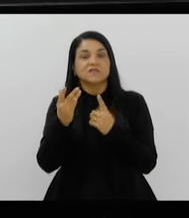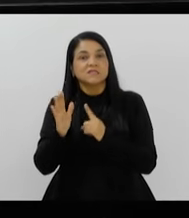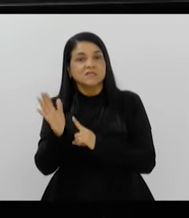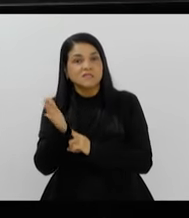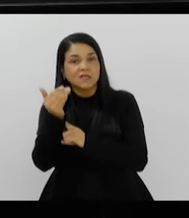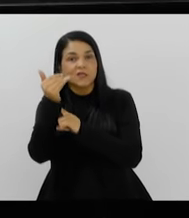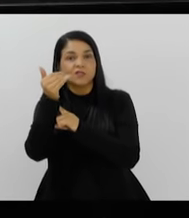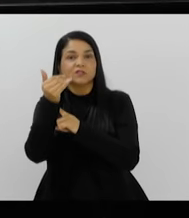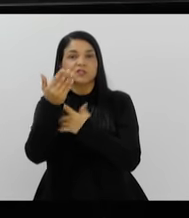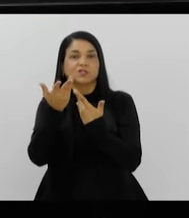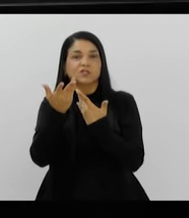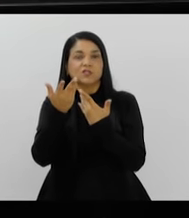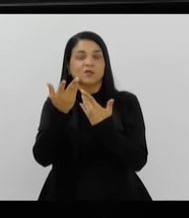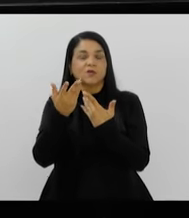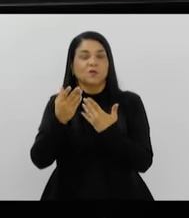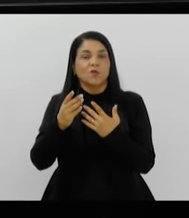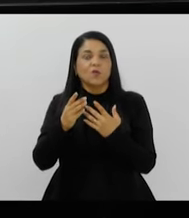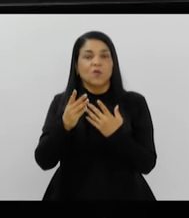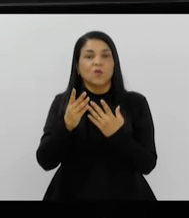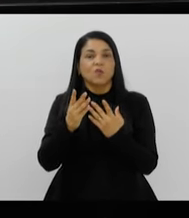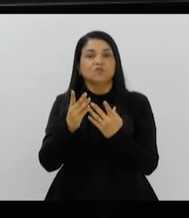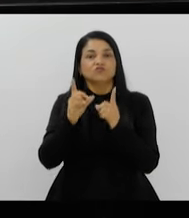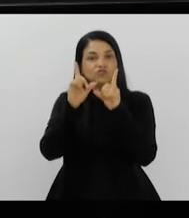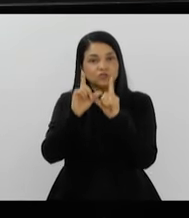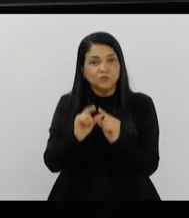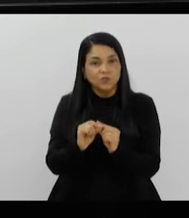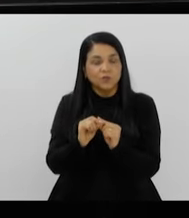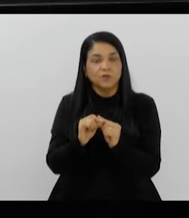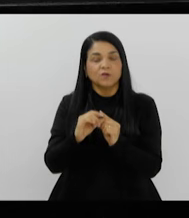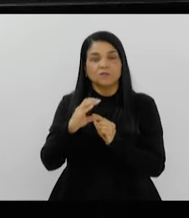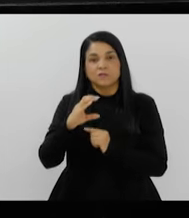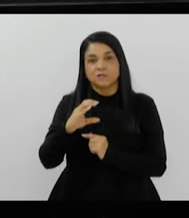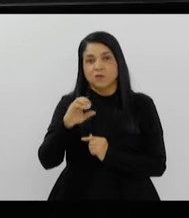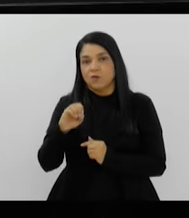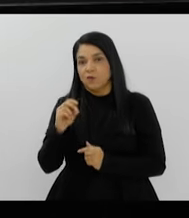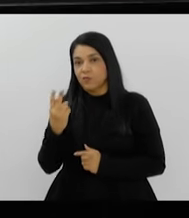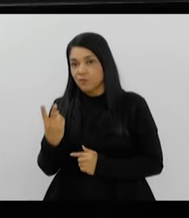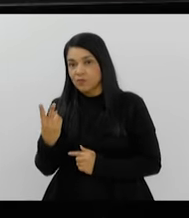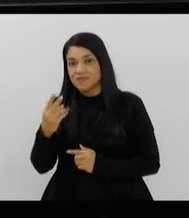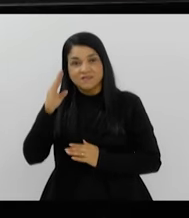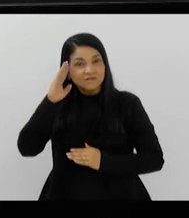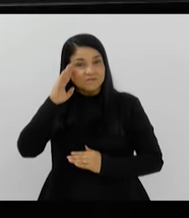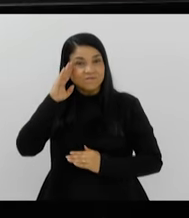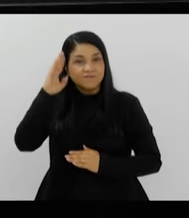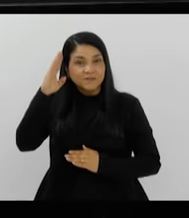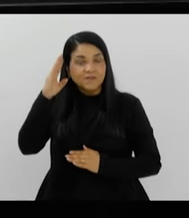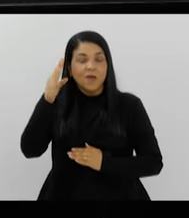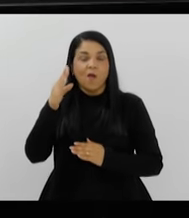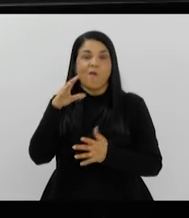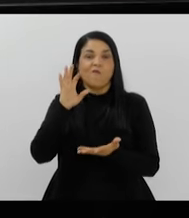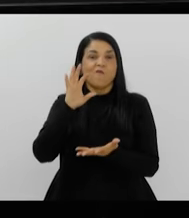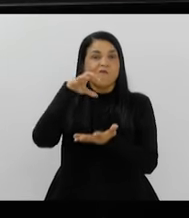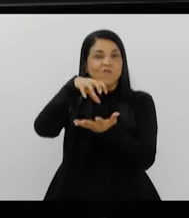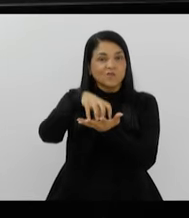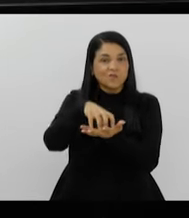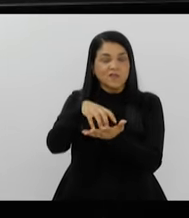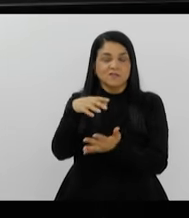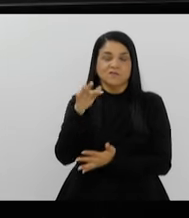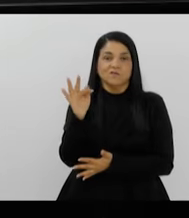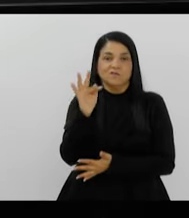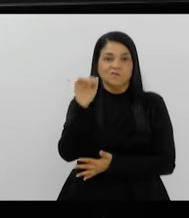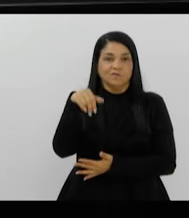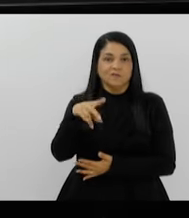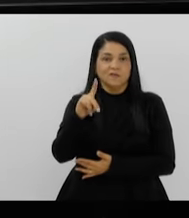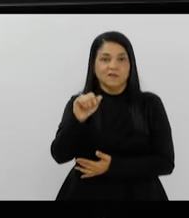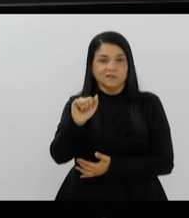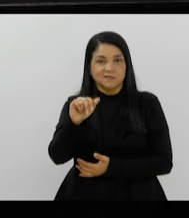e na descarbonização, se a principal fundação de apoio à pesquisa e inovação do Estado está prestes